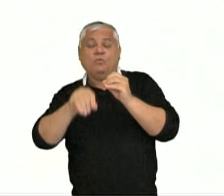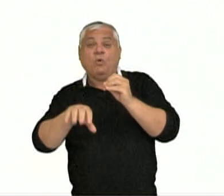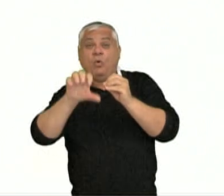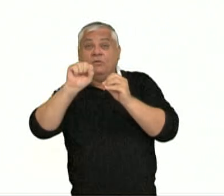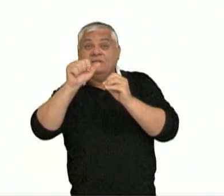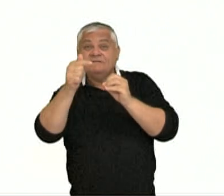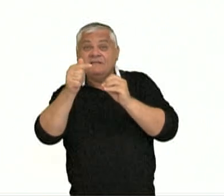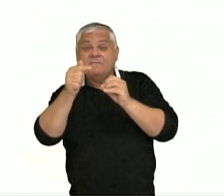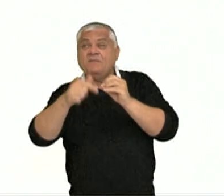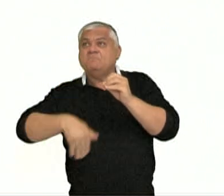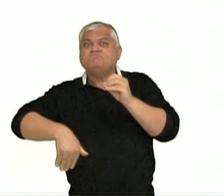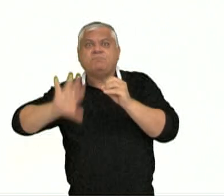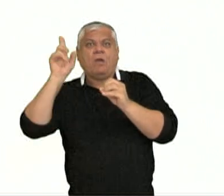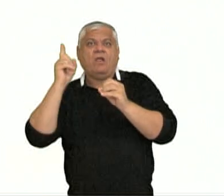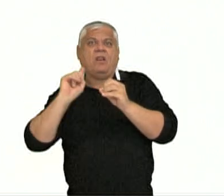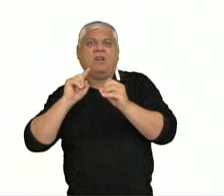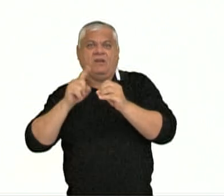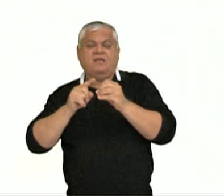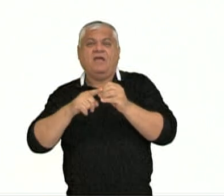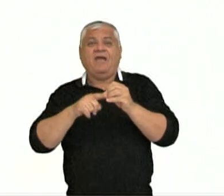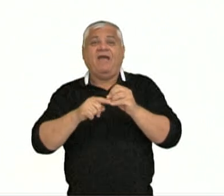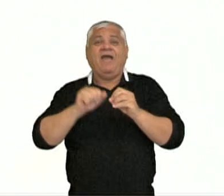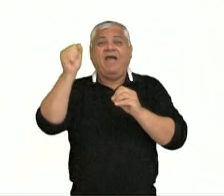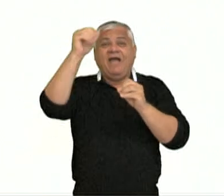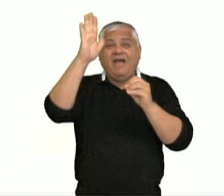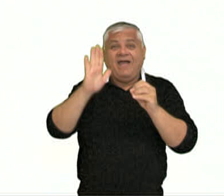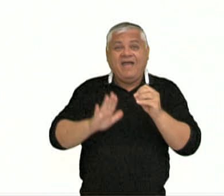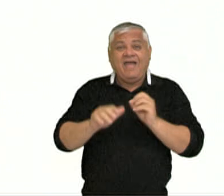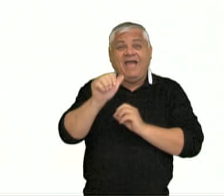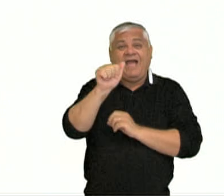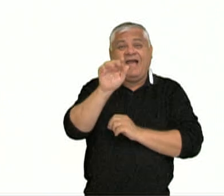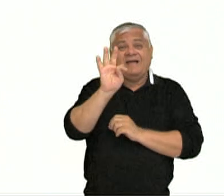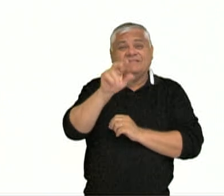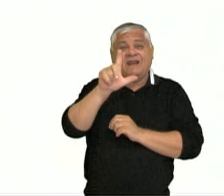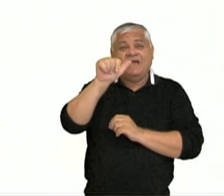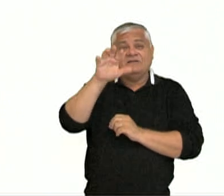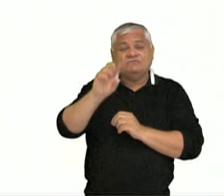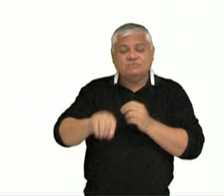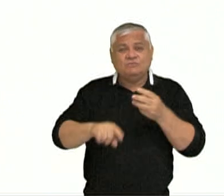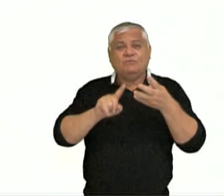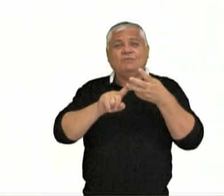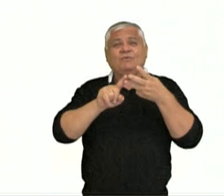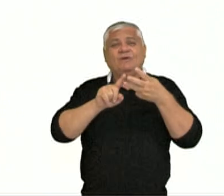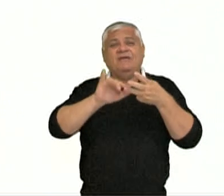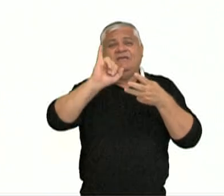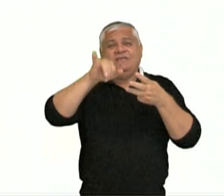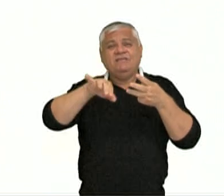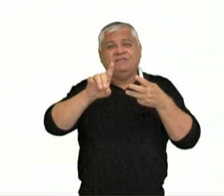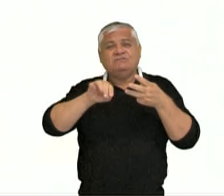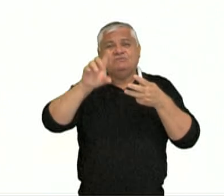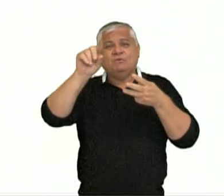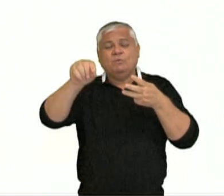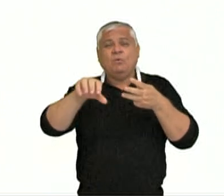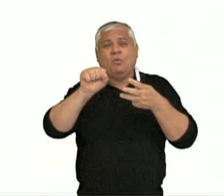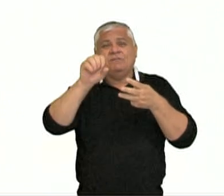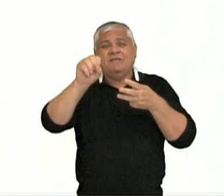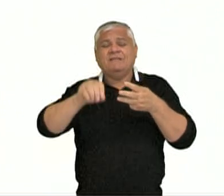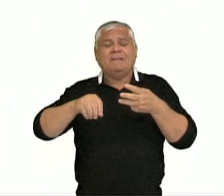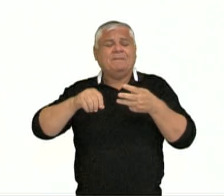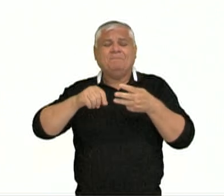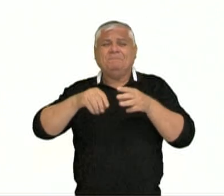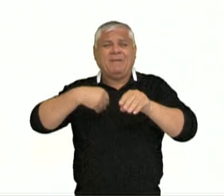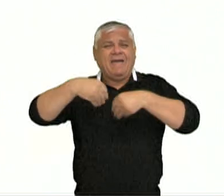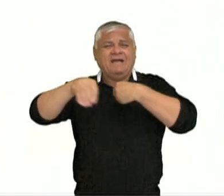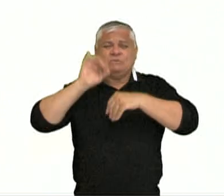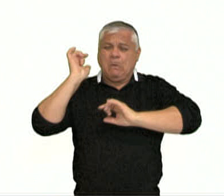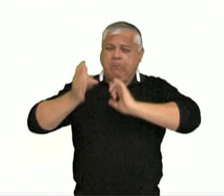No Atlântico, 51 mil toneladas. No Índico, 85 mil toneladas. É uma quantidade imensa de plástico